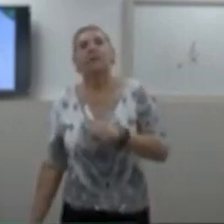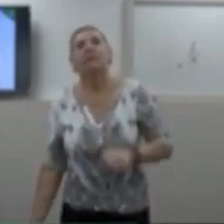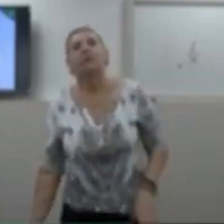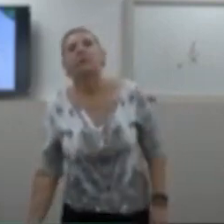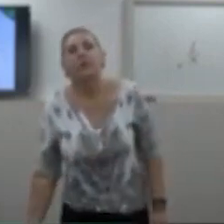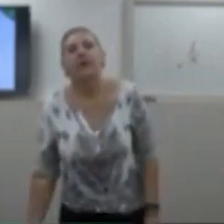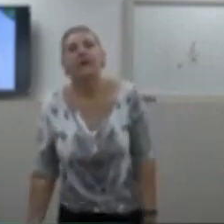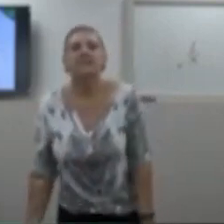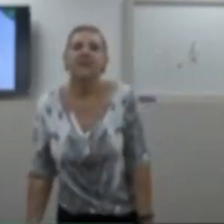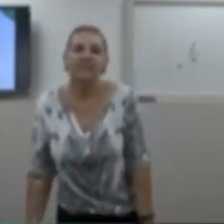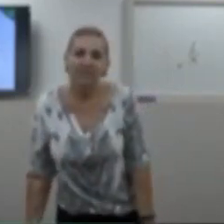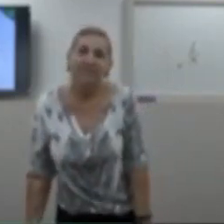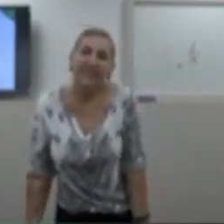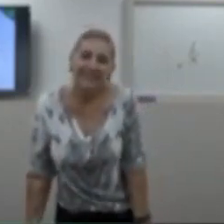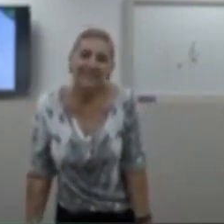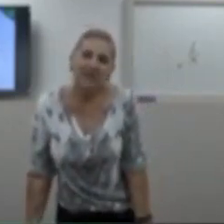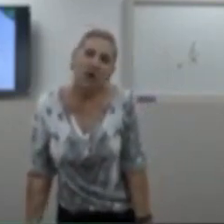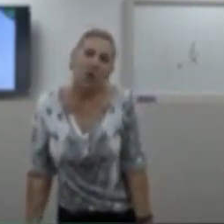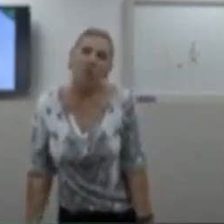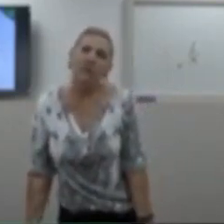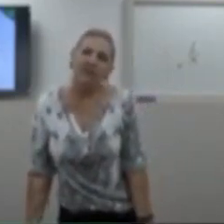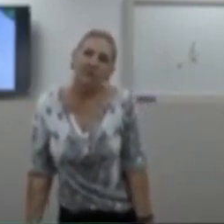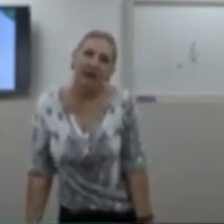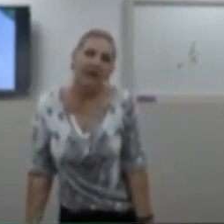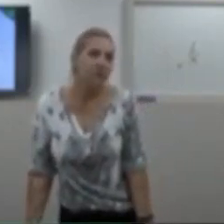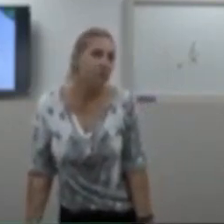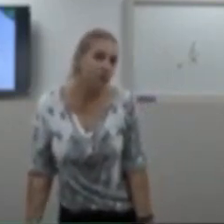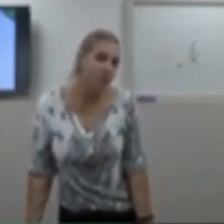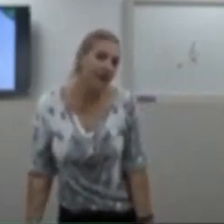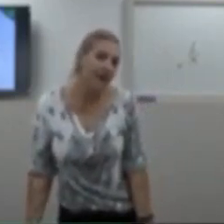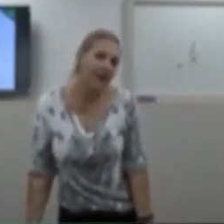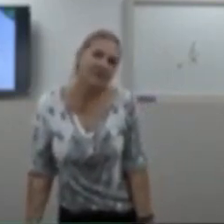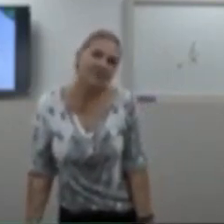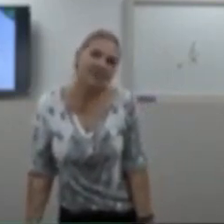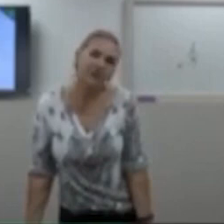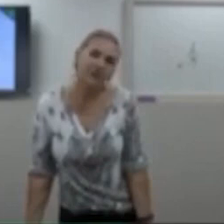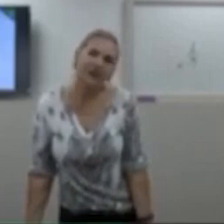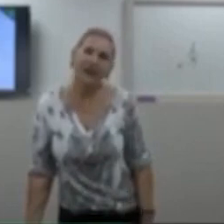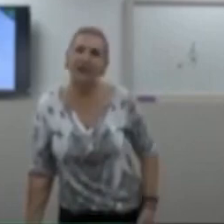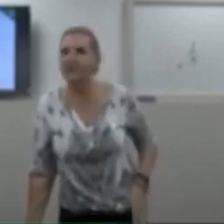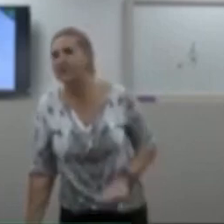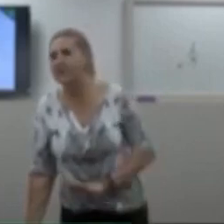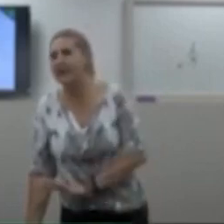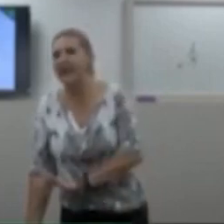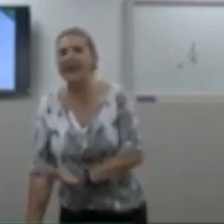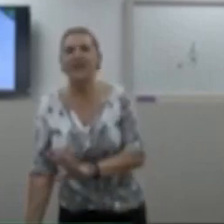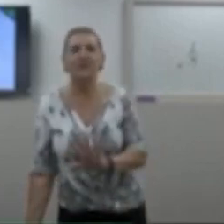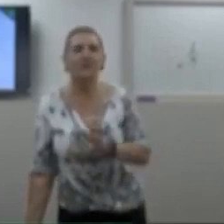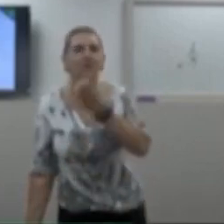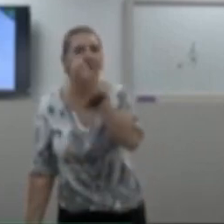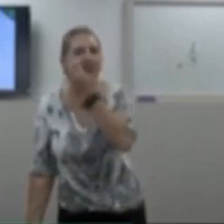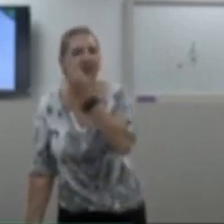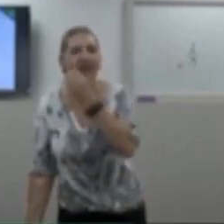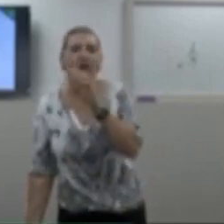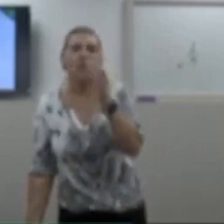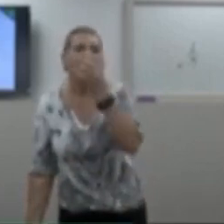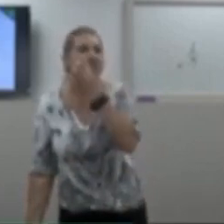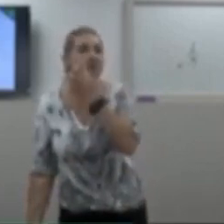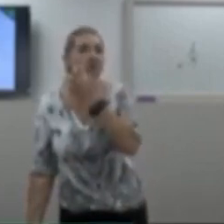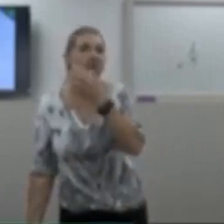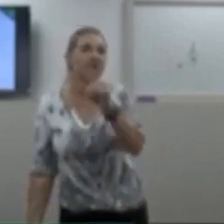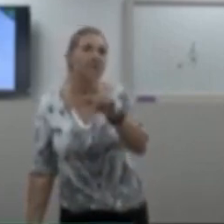Lá em língua portuguesa, fração faz parte dos numerais fracionários. É isso.